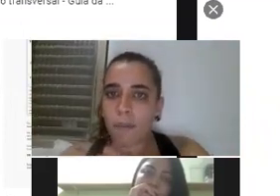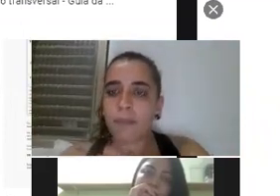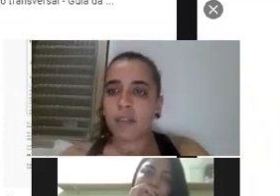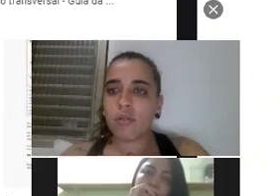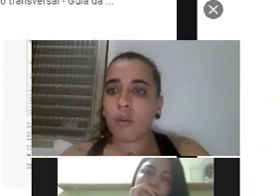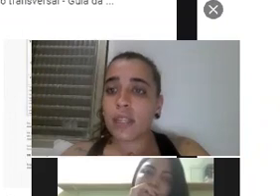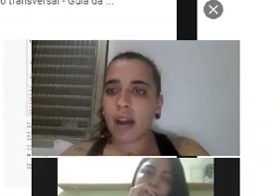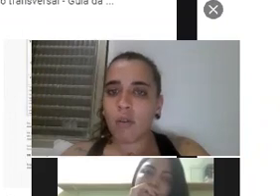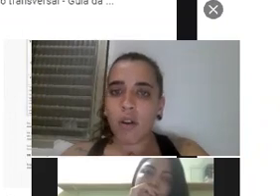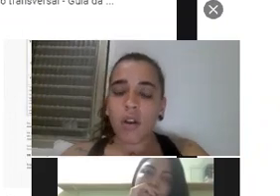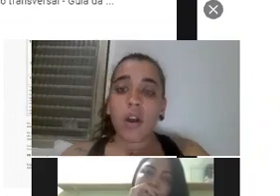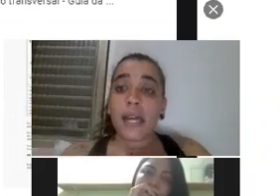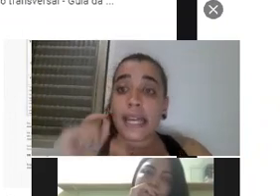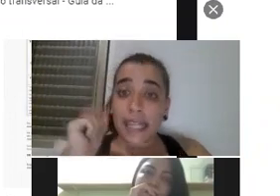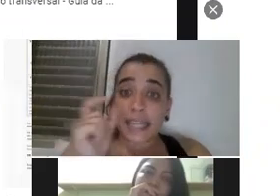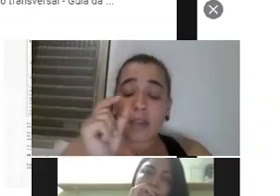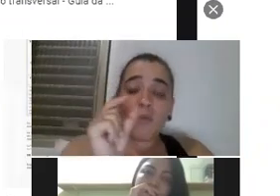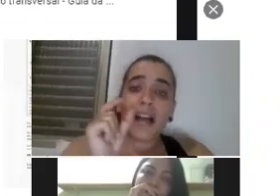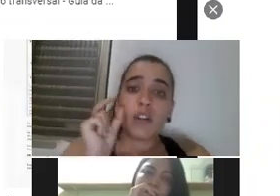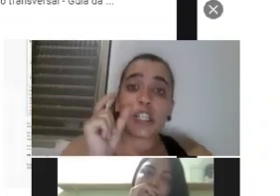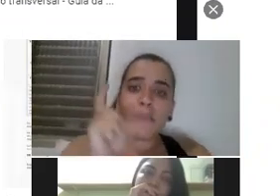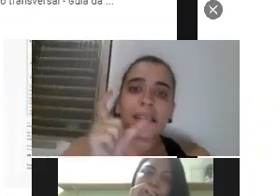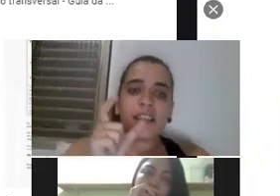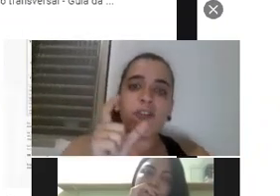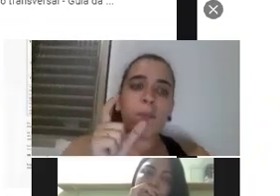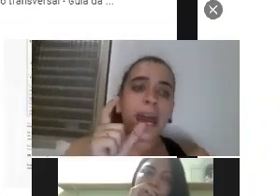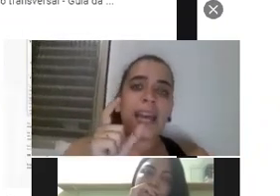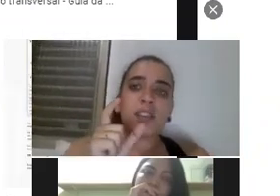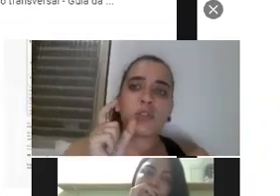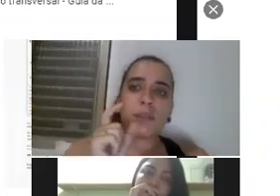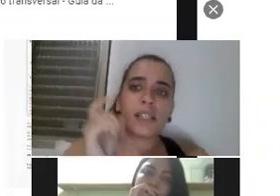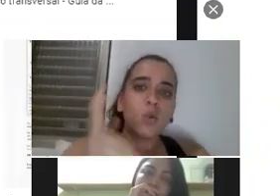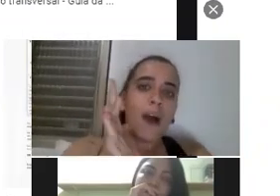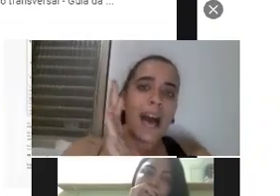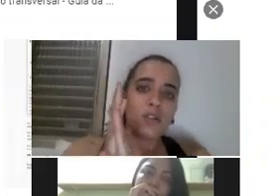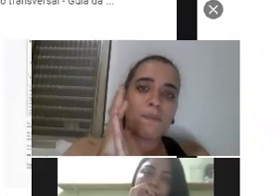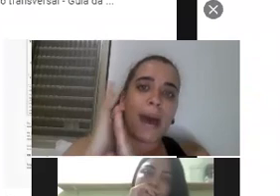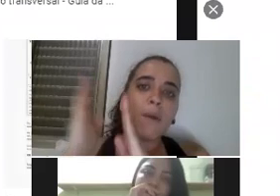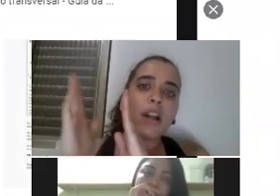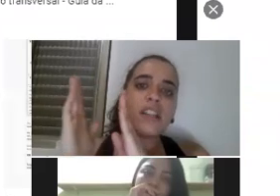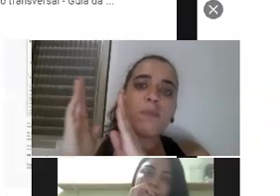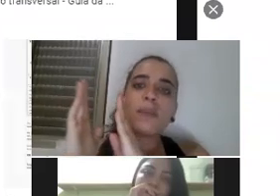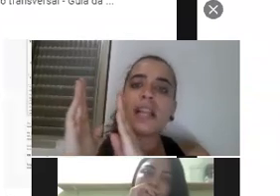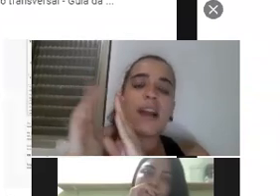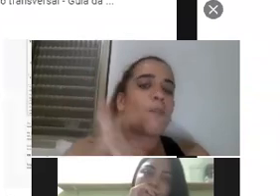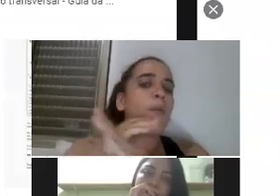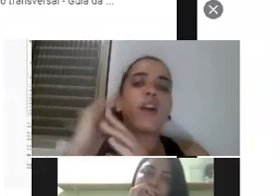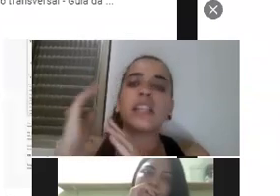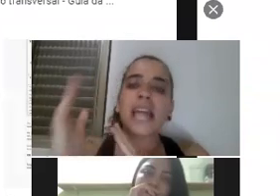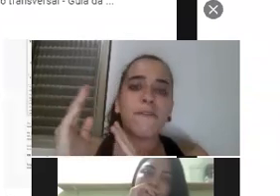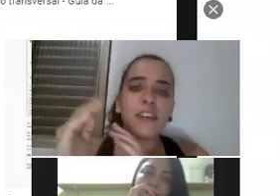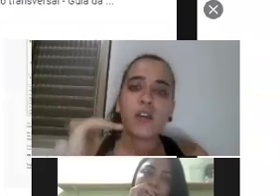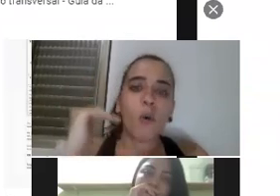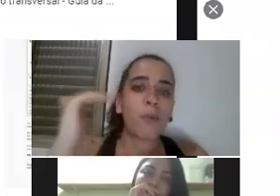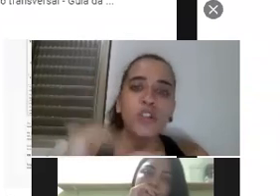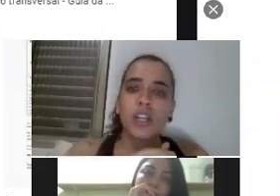o cobrimento nominal. E tem um valor específico para isso, tipo assim, do aço para a borda do pilar, ou para a borda